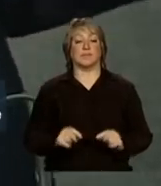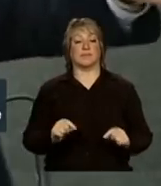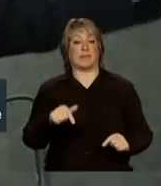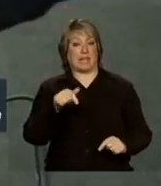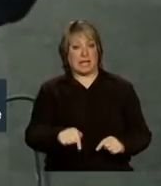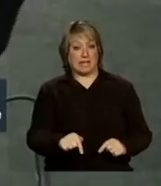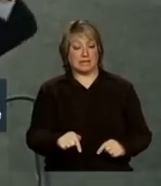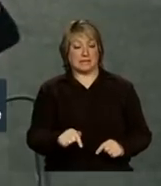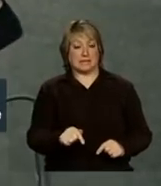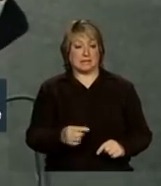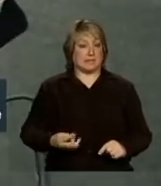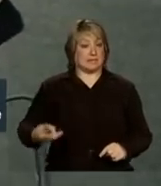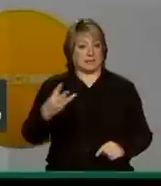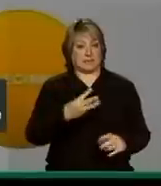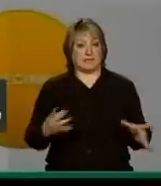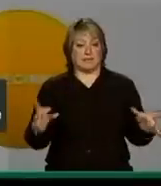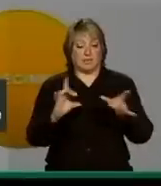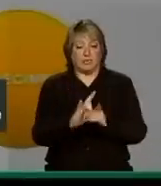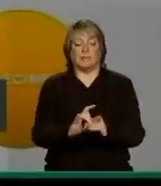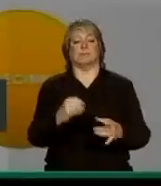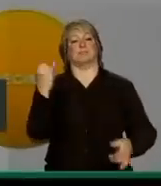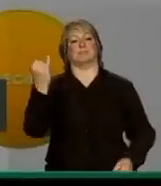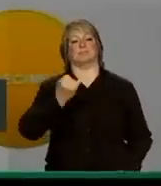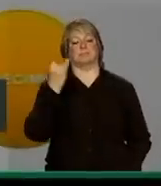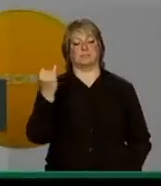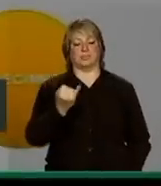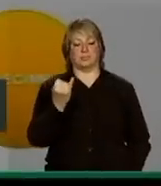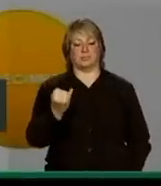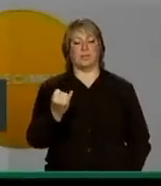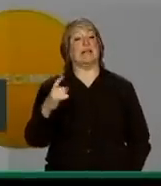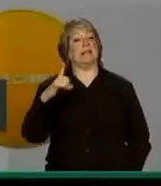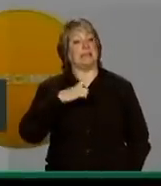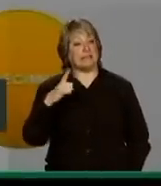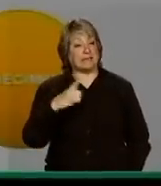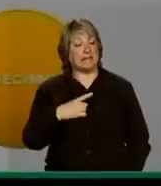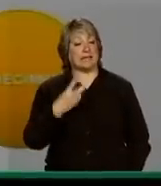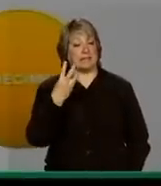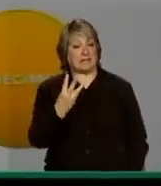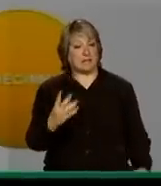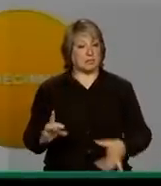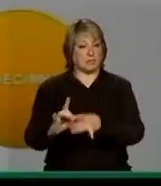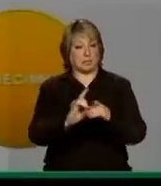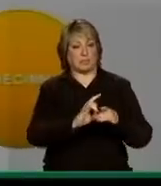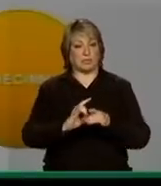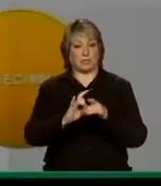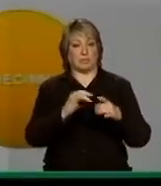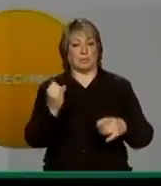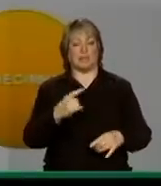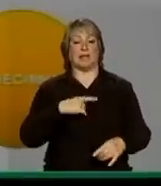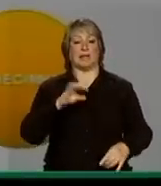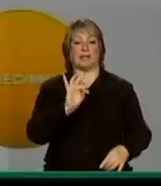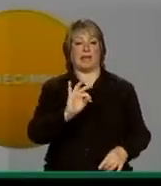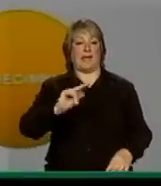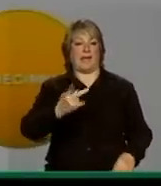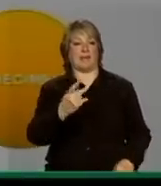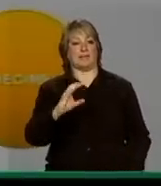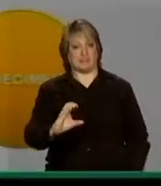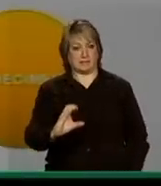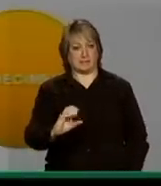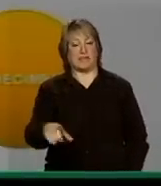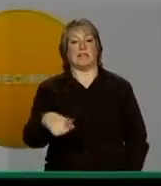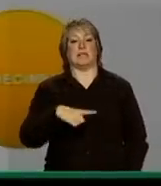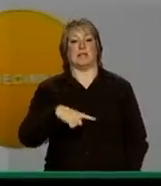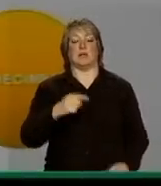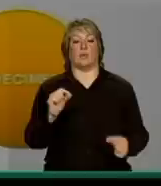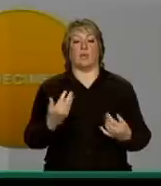triângulo é decisivo Eu tenho um outro triângulo que eu uso também que eu não coloquei aqui que é o thc a